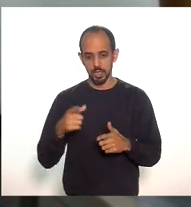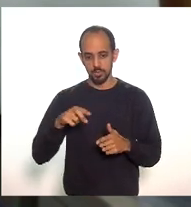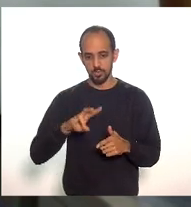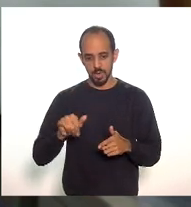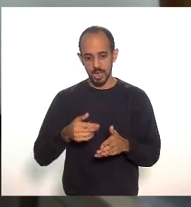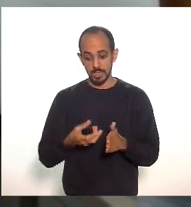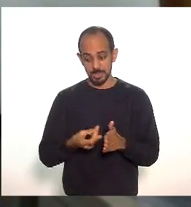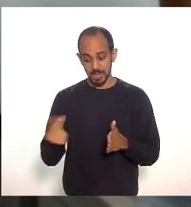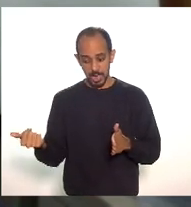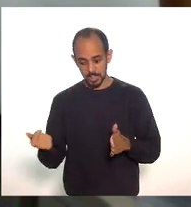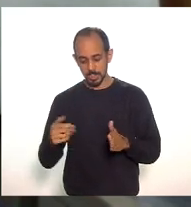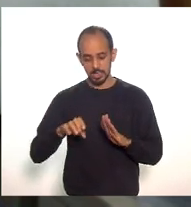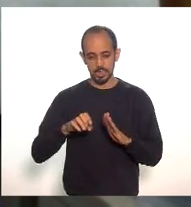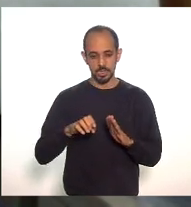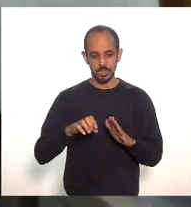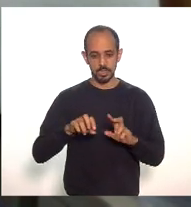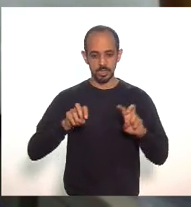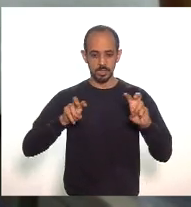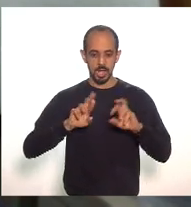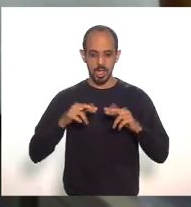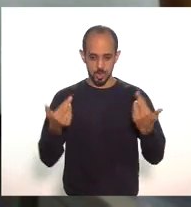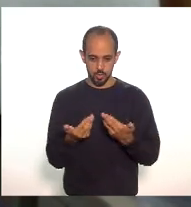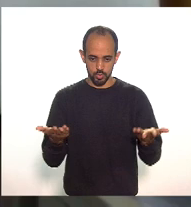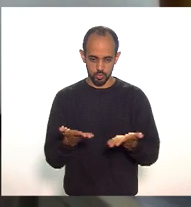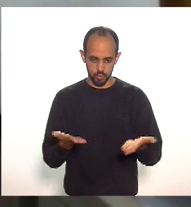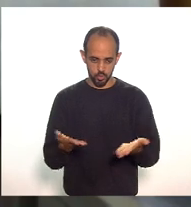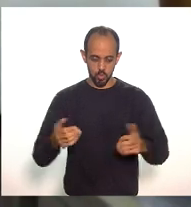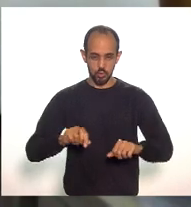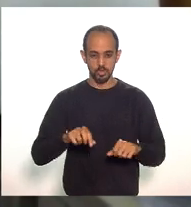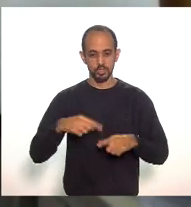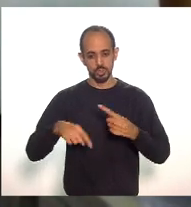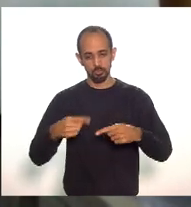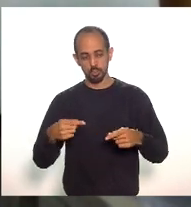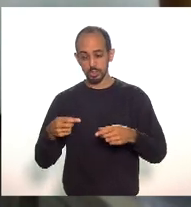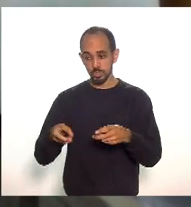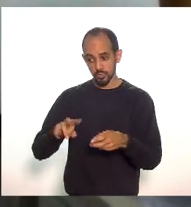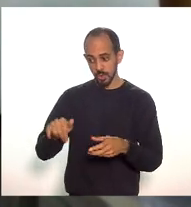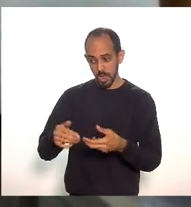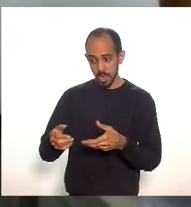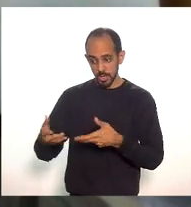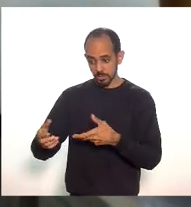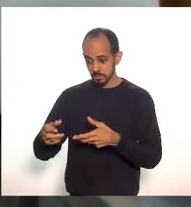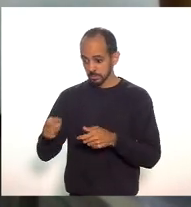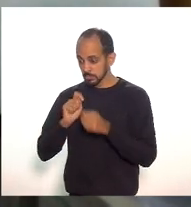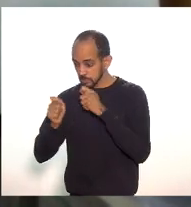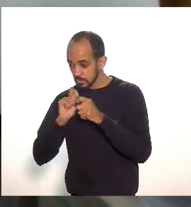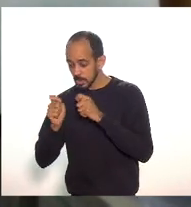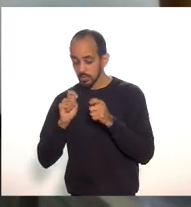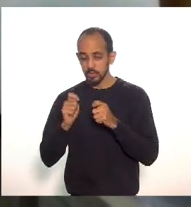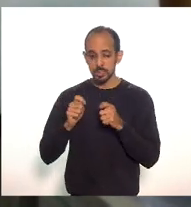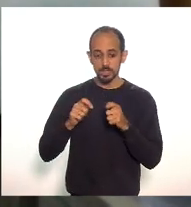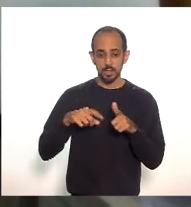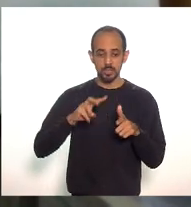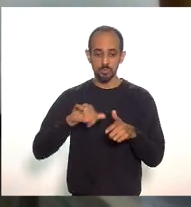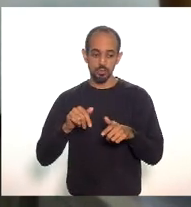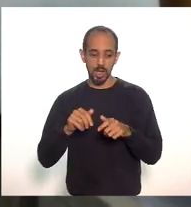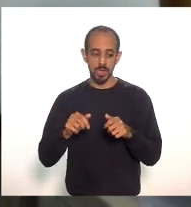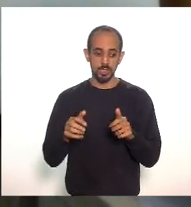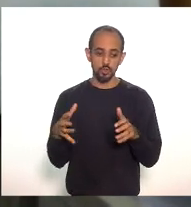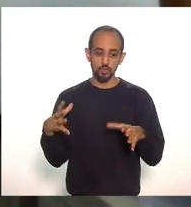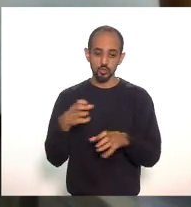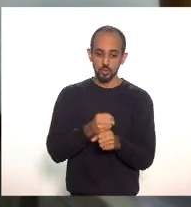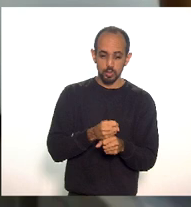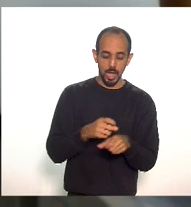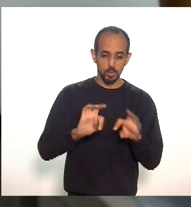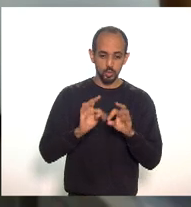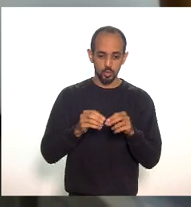viram essas oitinho ruas que já foram feitas se juntarão outros processos similares E terá uma